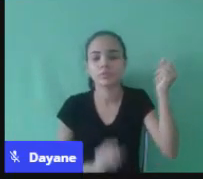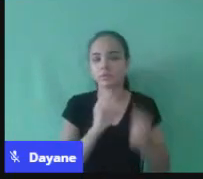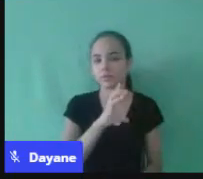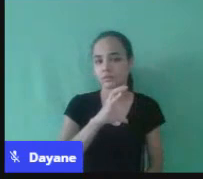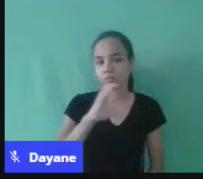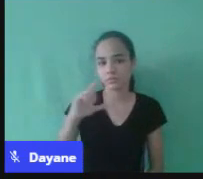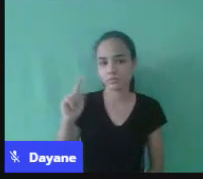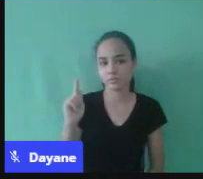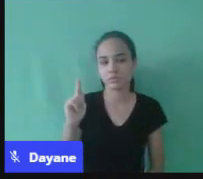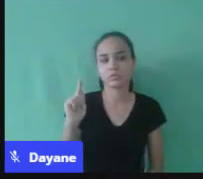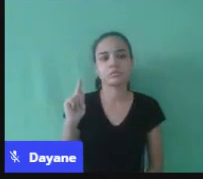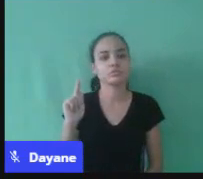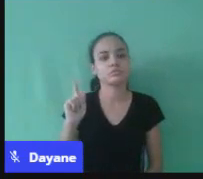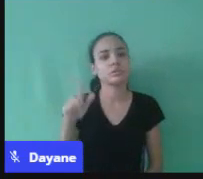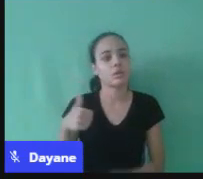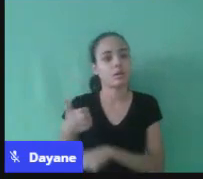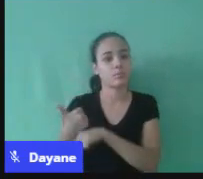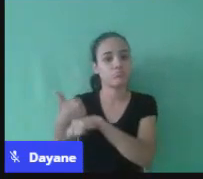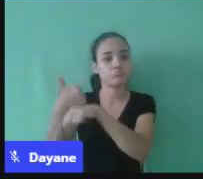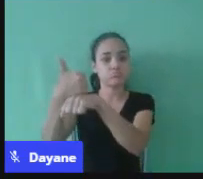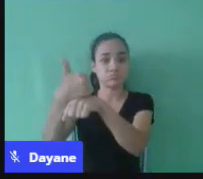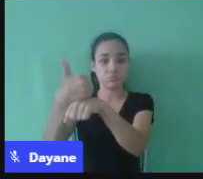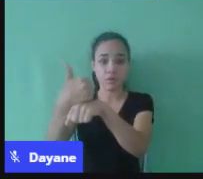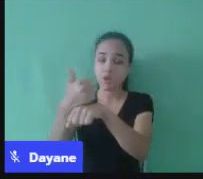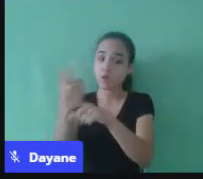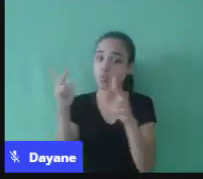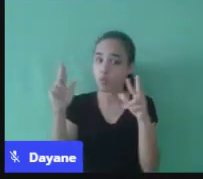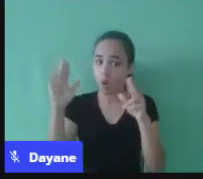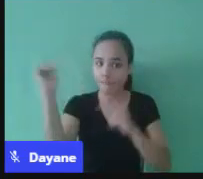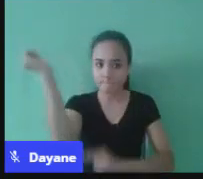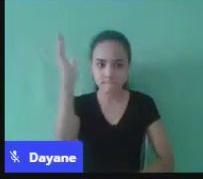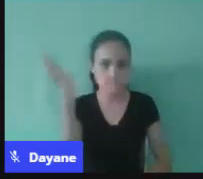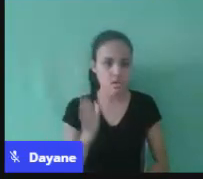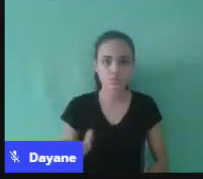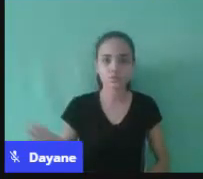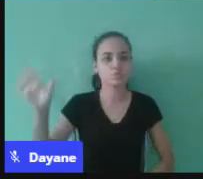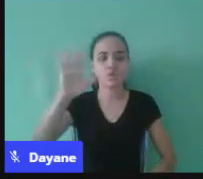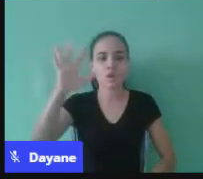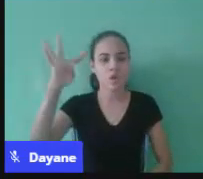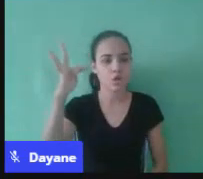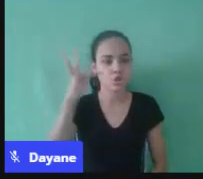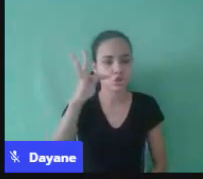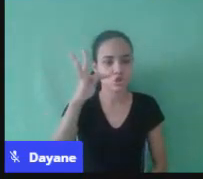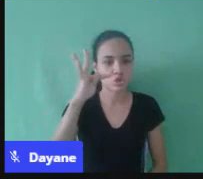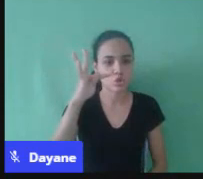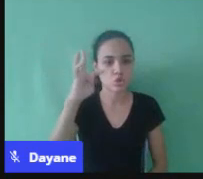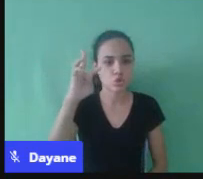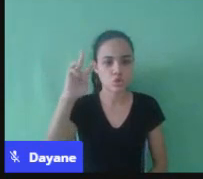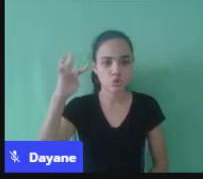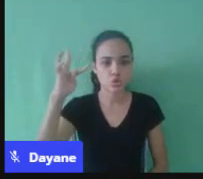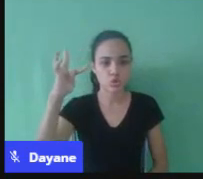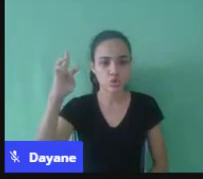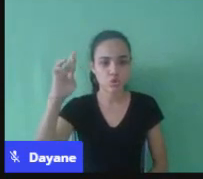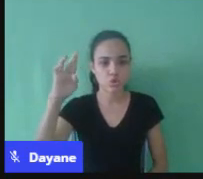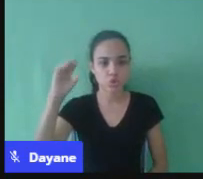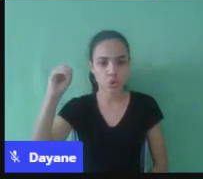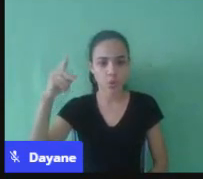como no Brasil inteiro, o tropical, né? Algumas regiões é que vai mudar esse clima tropical, só que ele tem